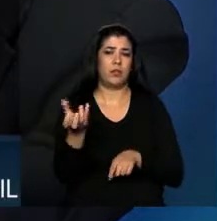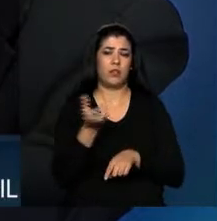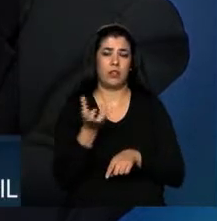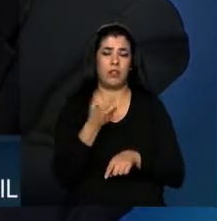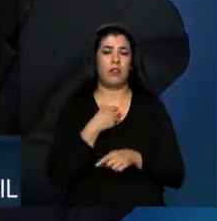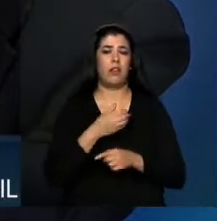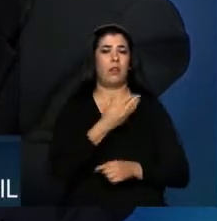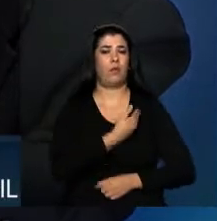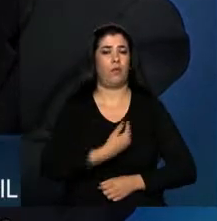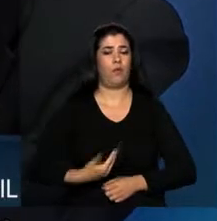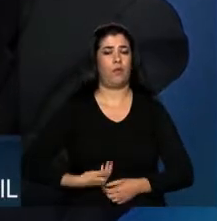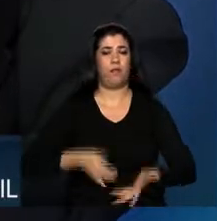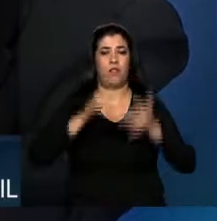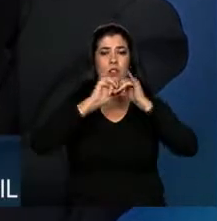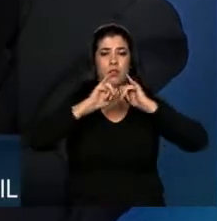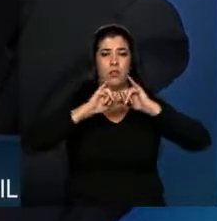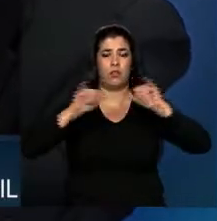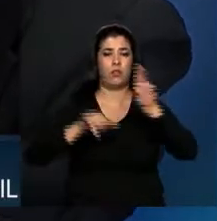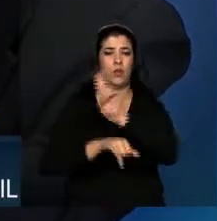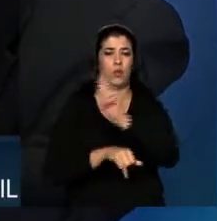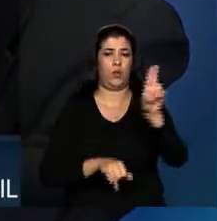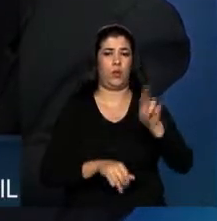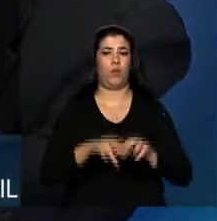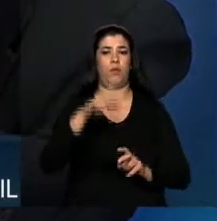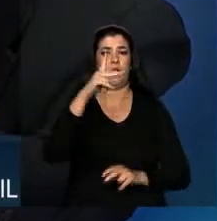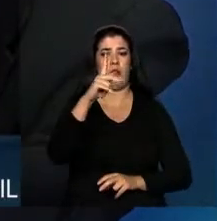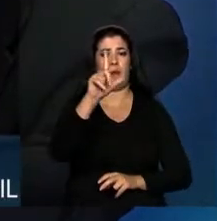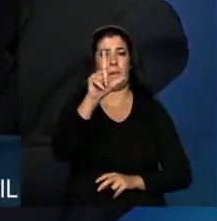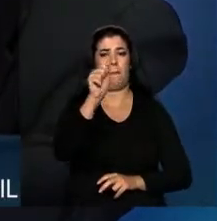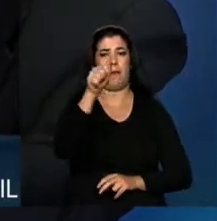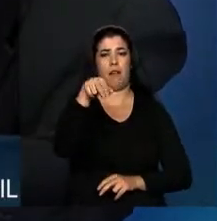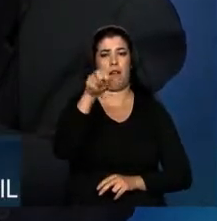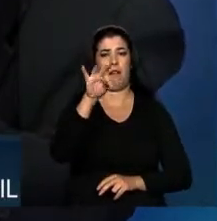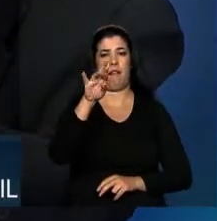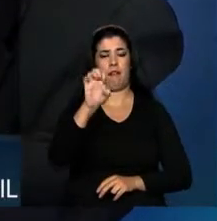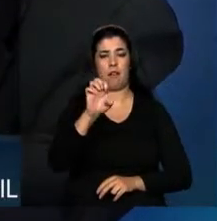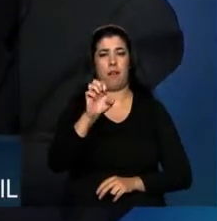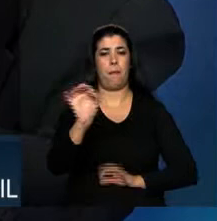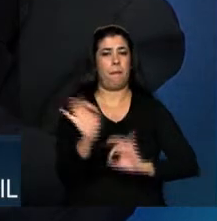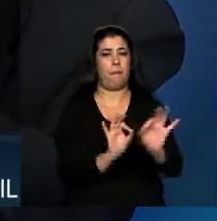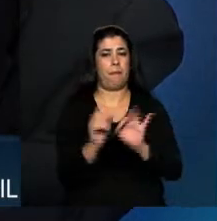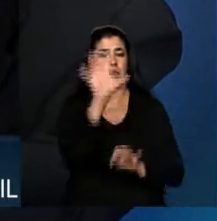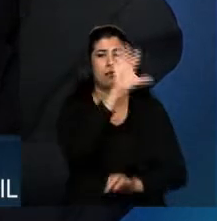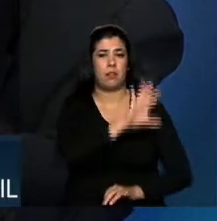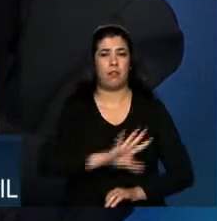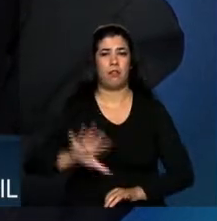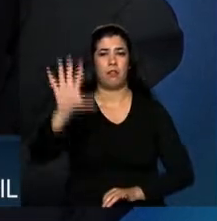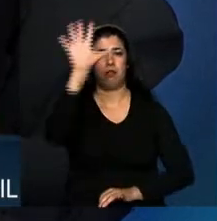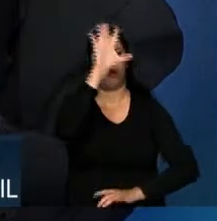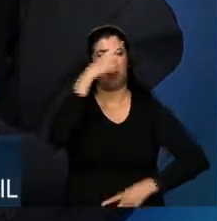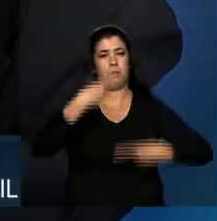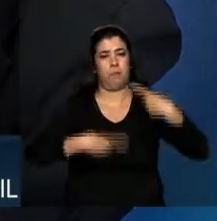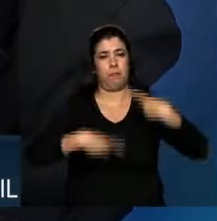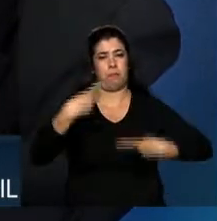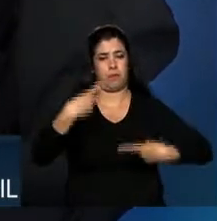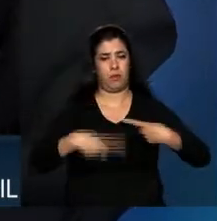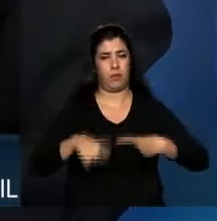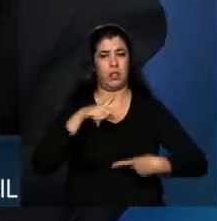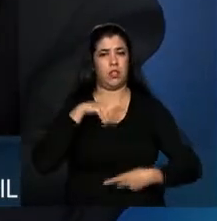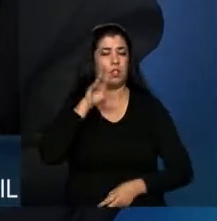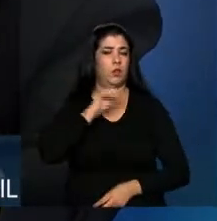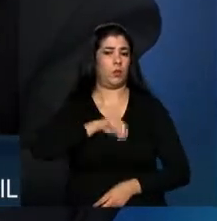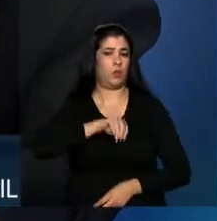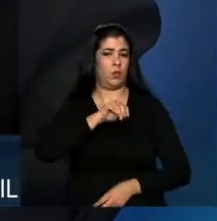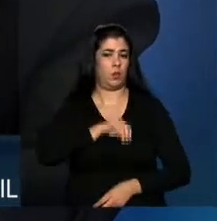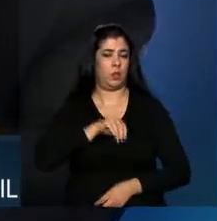o PLANATRE, que é o Plano Nacional da Política Nacional de